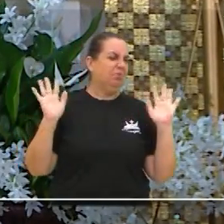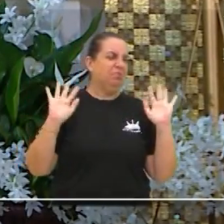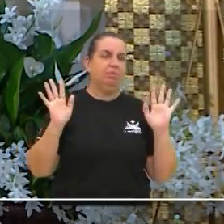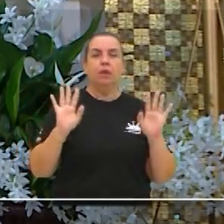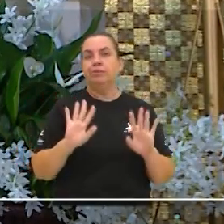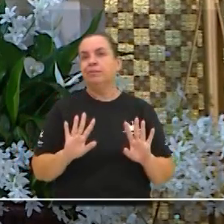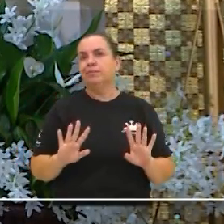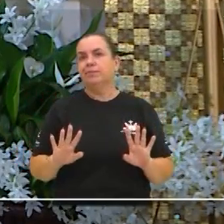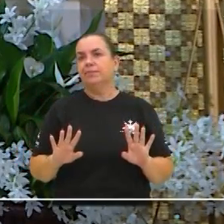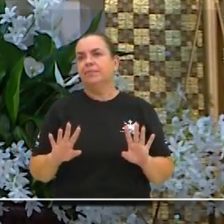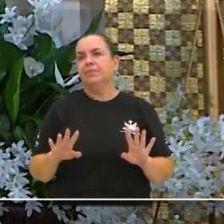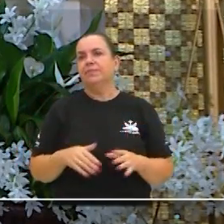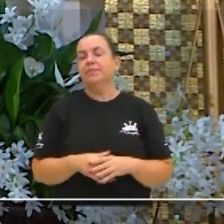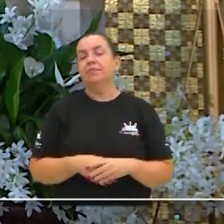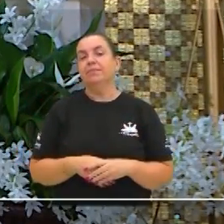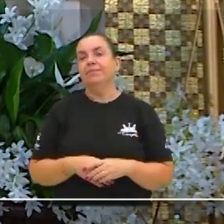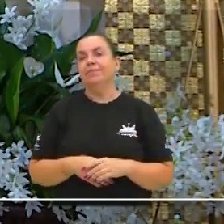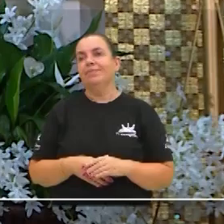validade vencido.